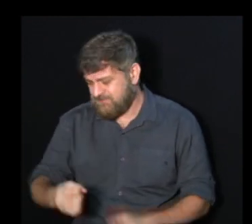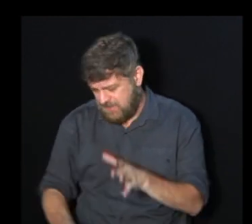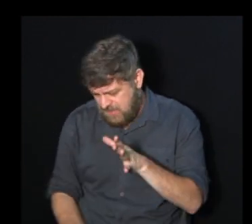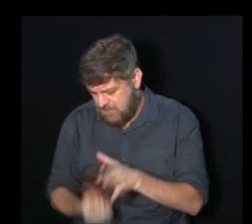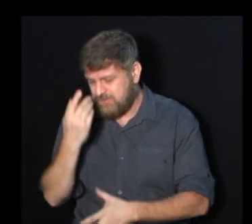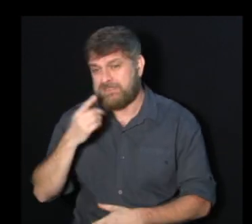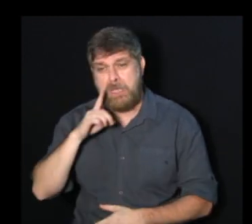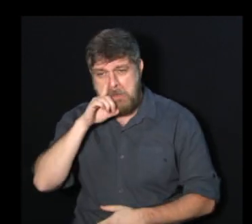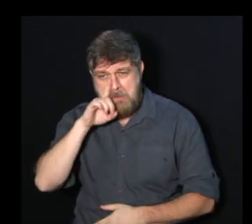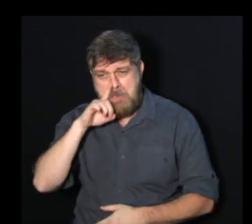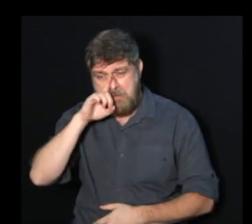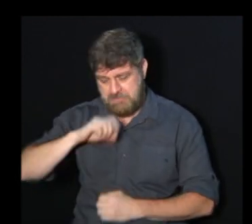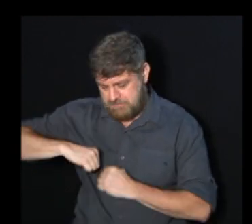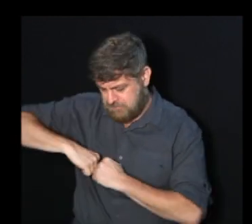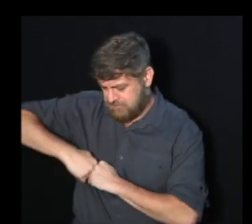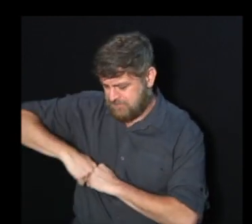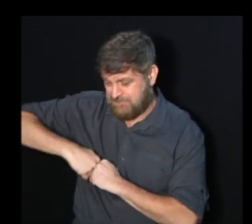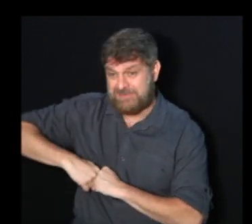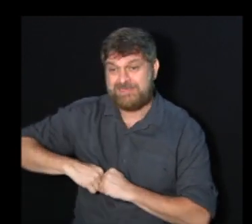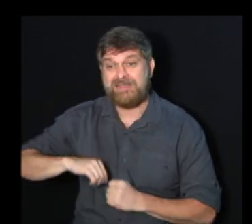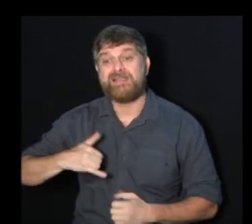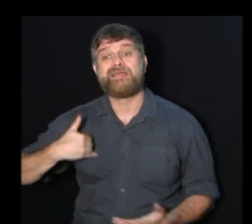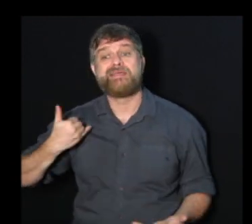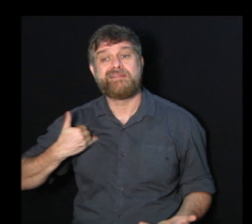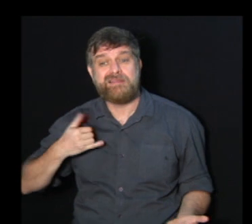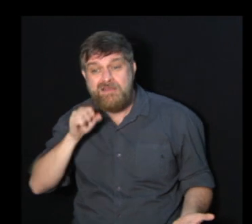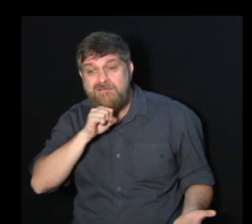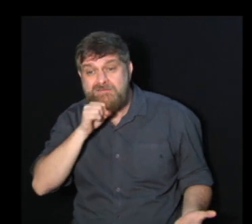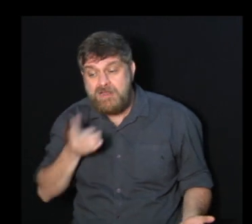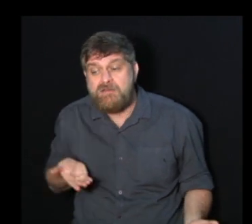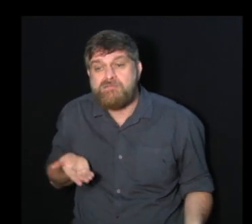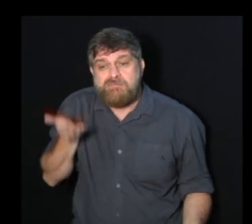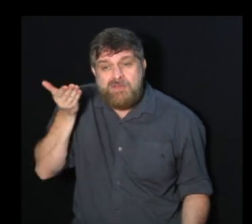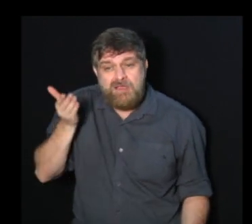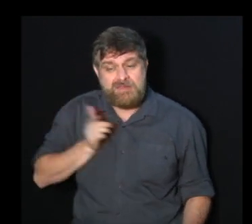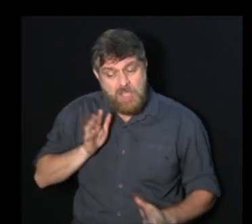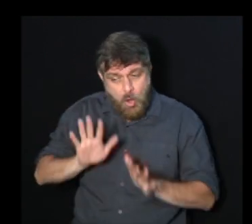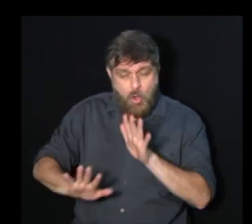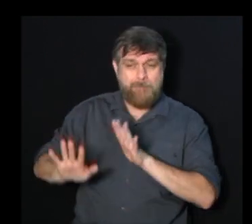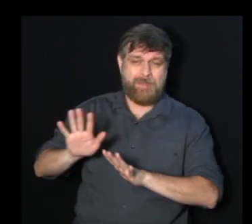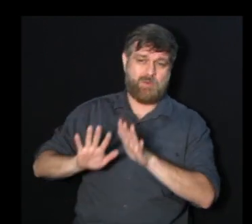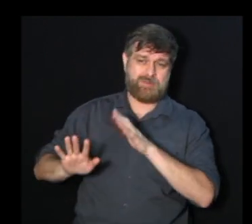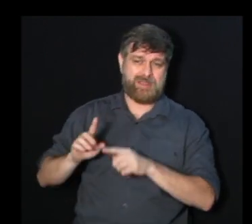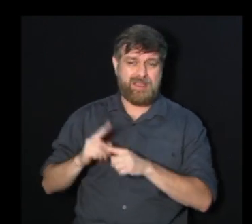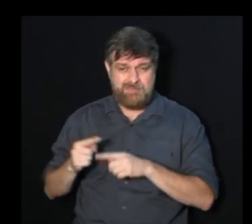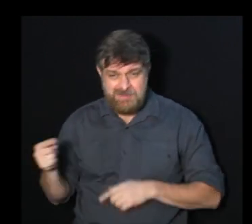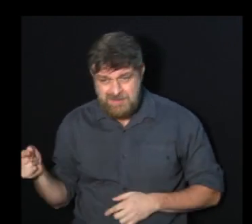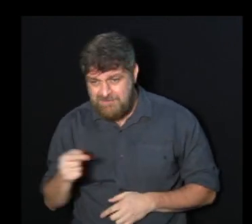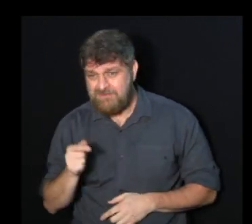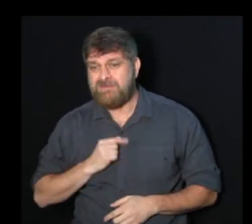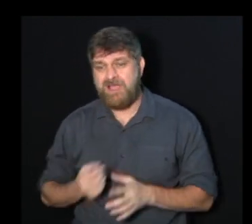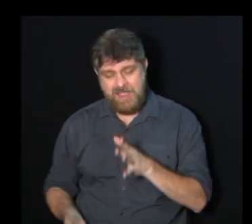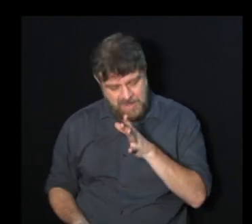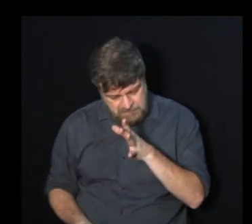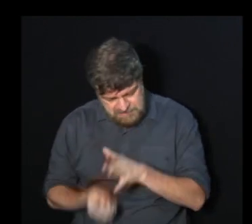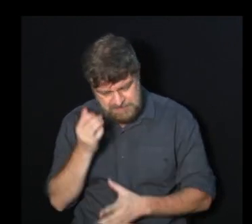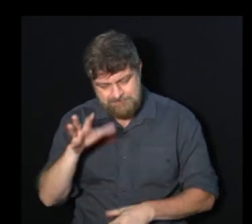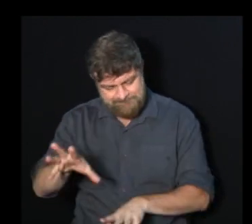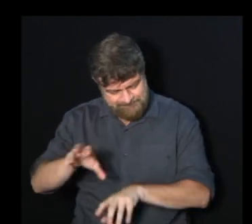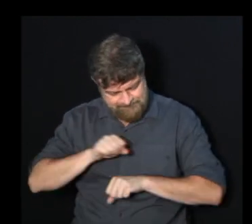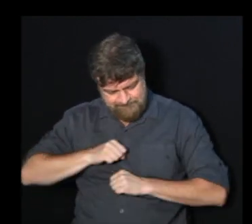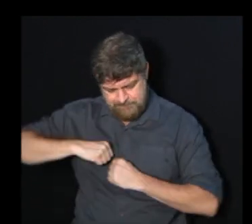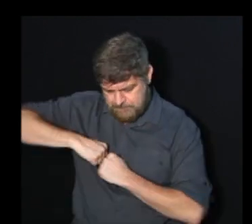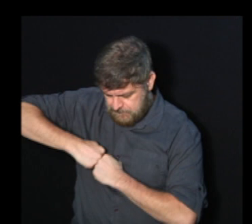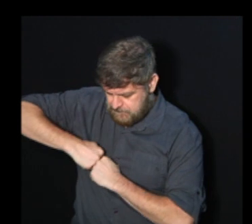de risco, ainda mais se for de meia idade, tá? Então assim, tem que tomar cuidado, porque vai evoluir para uma artrose, se ela não tiver uma